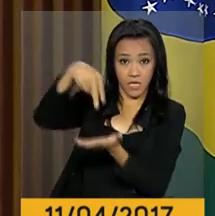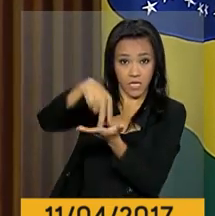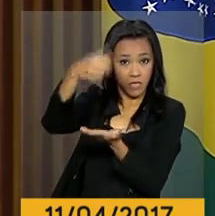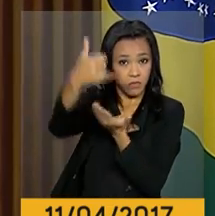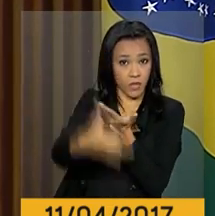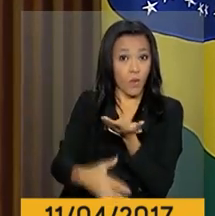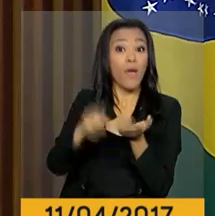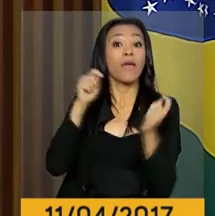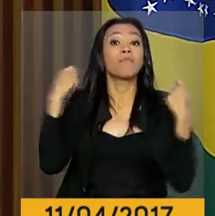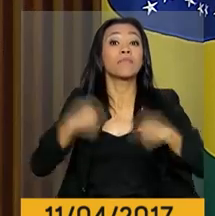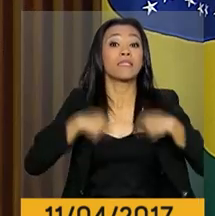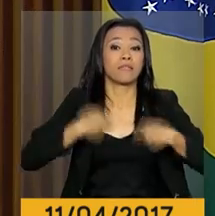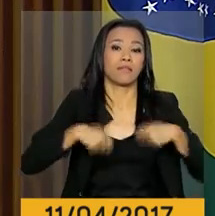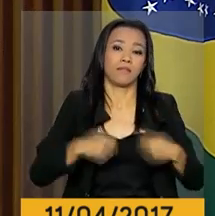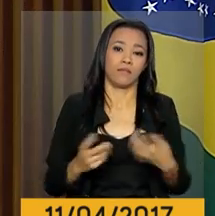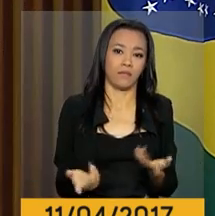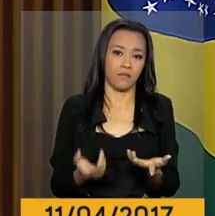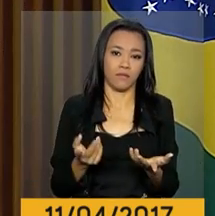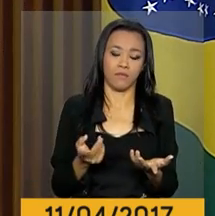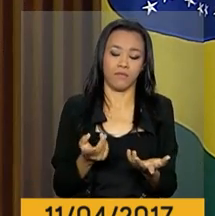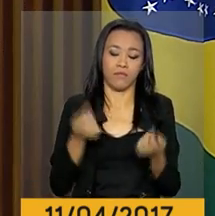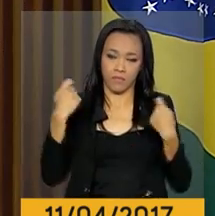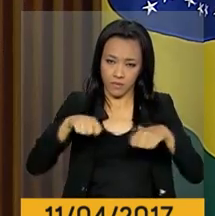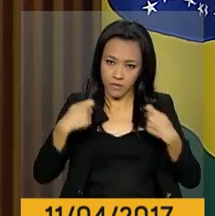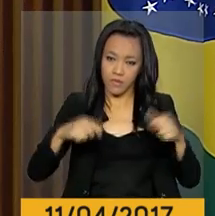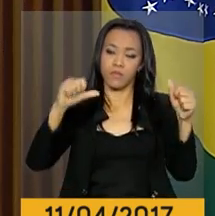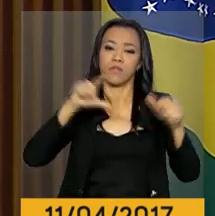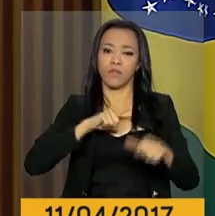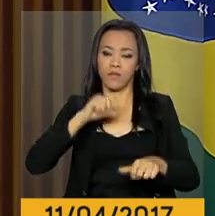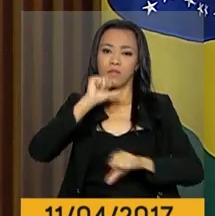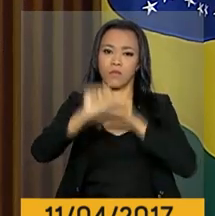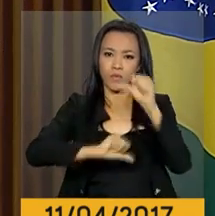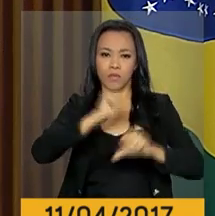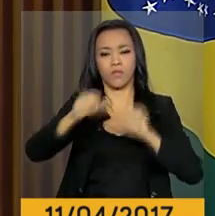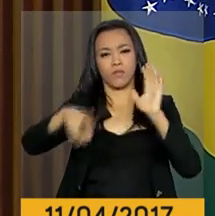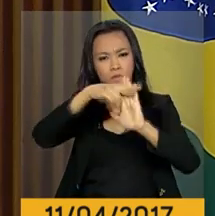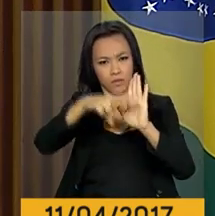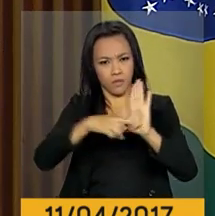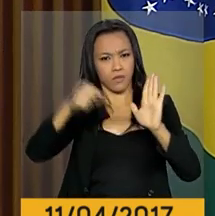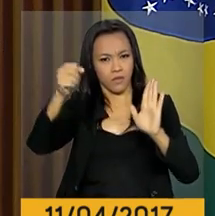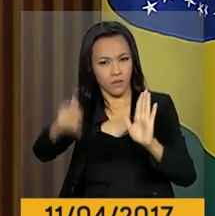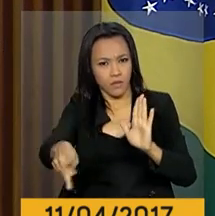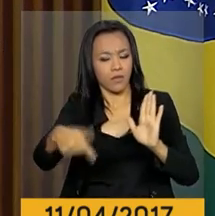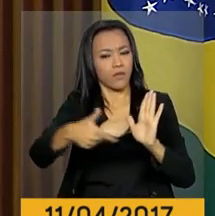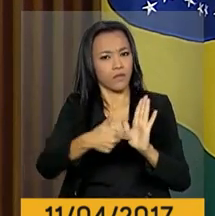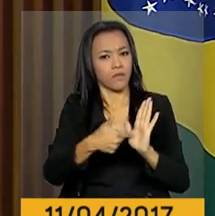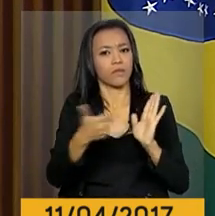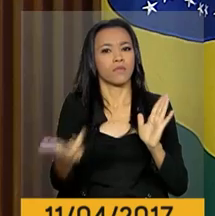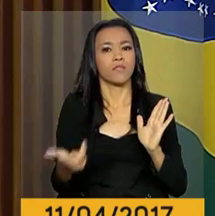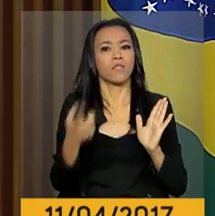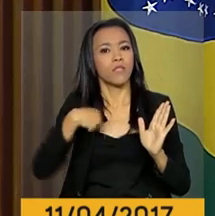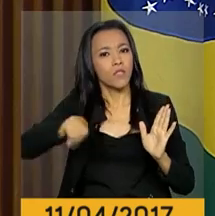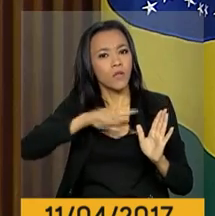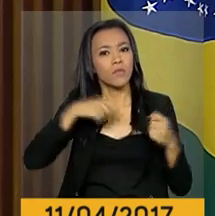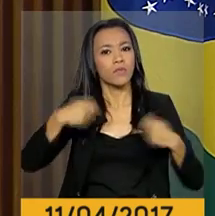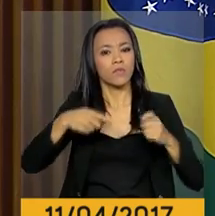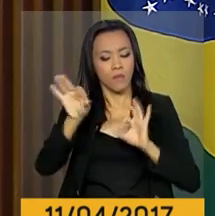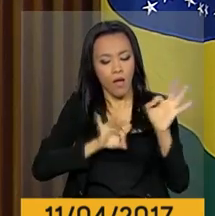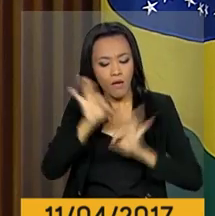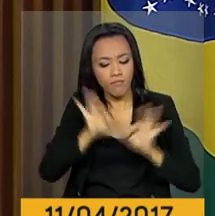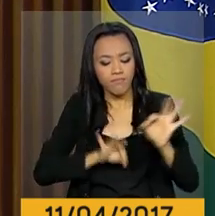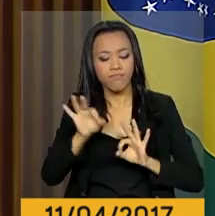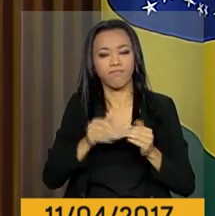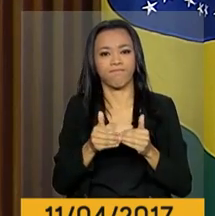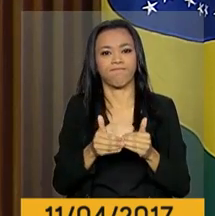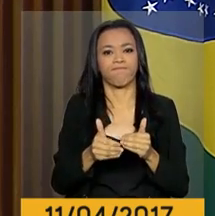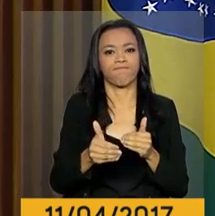é opinião é uma necessidade quer dizer é é uma é um fenômeno imperioso que nós venhamos a realizar essa